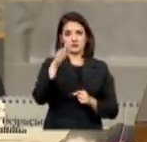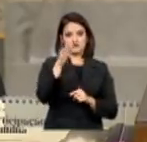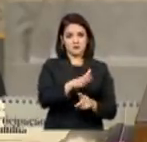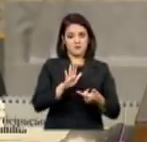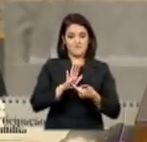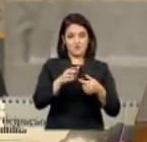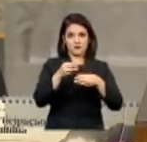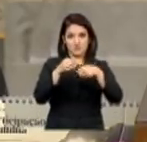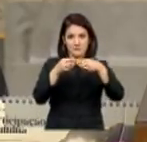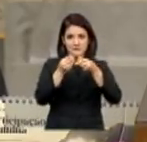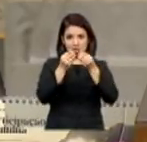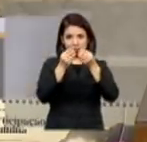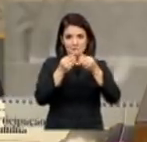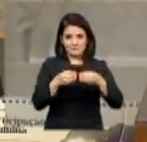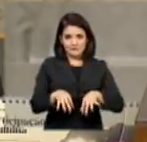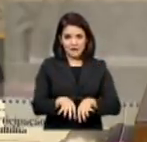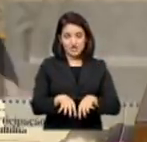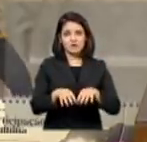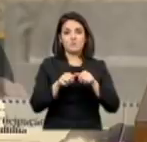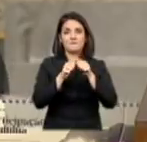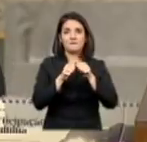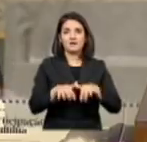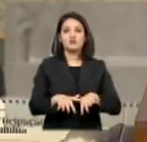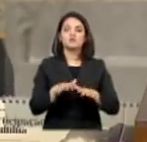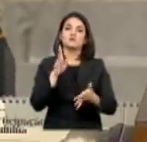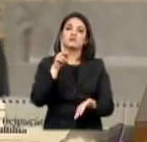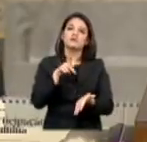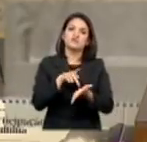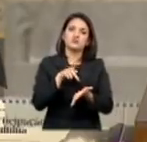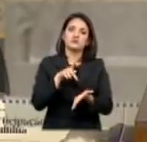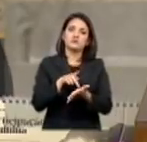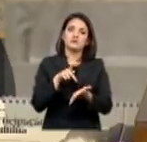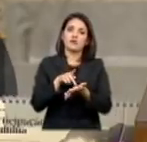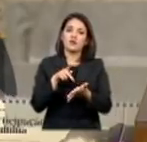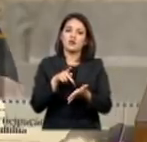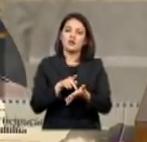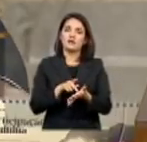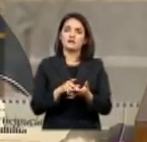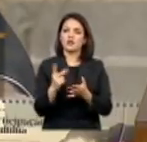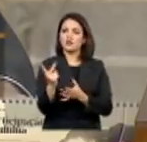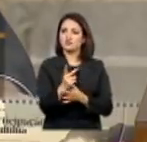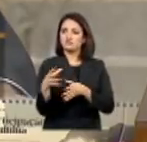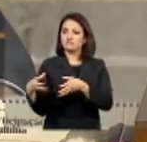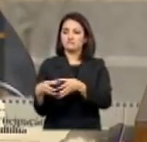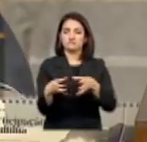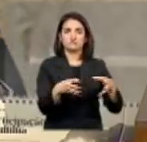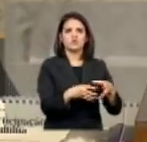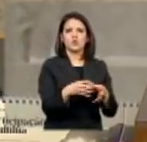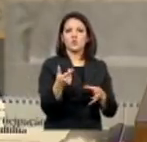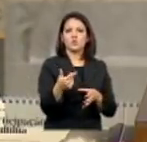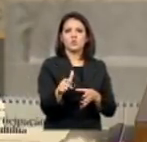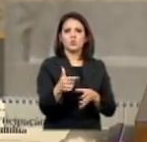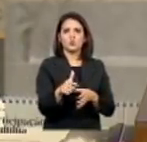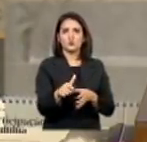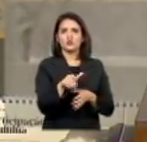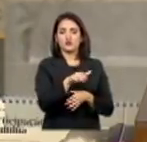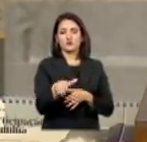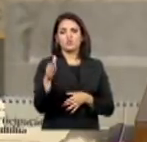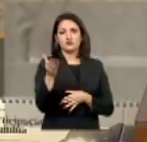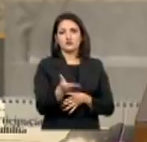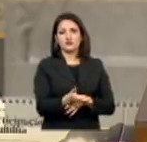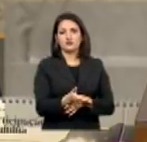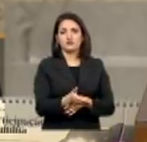efectivo e concreto as partes não existe unidade em razão do prejuízo